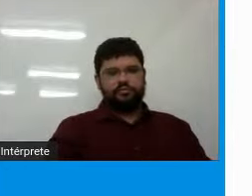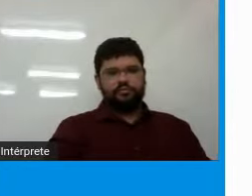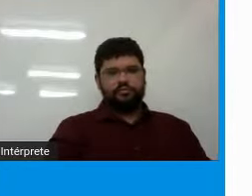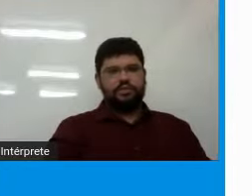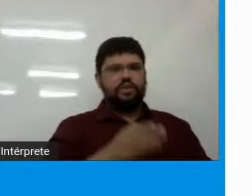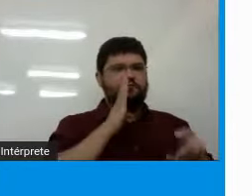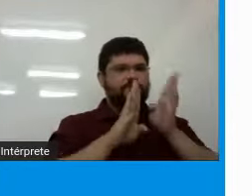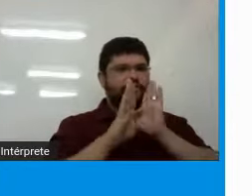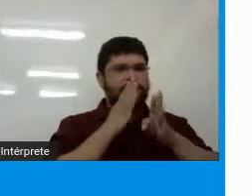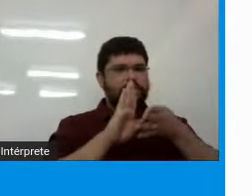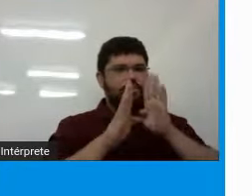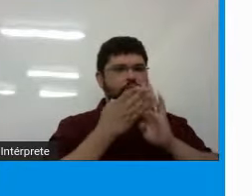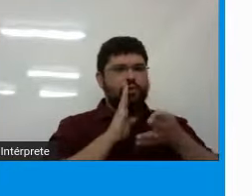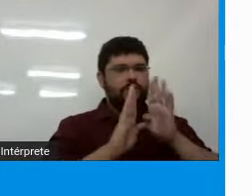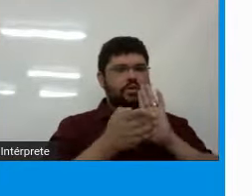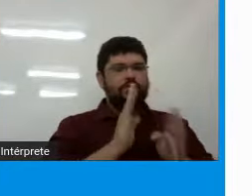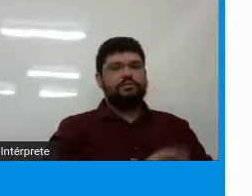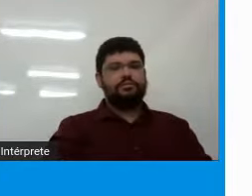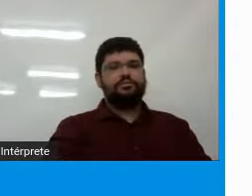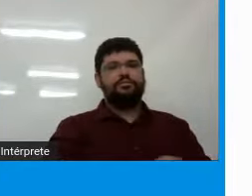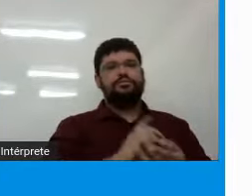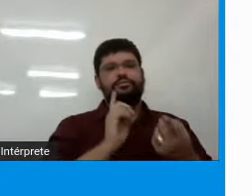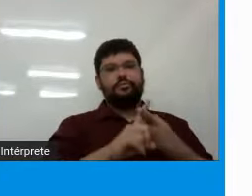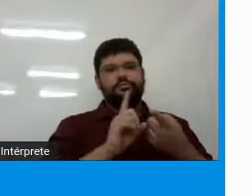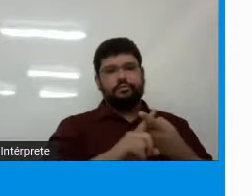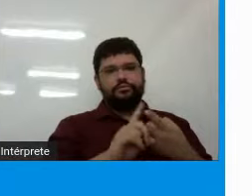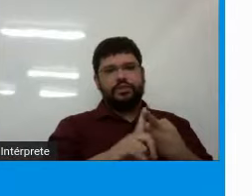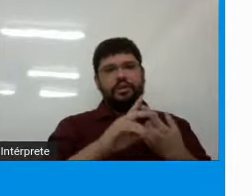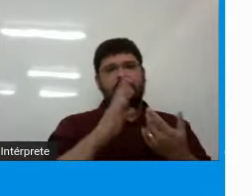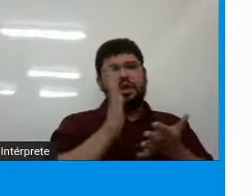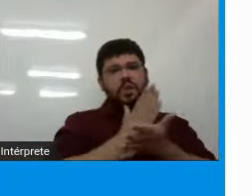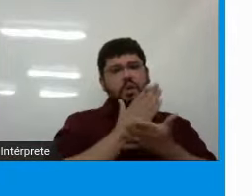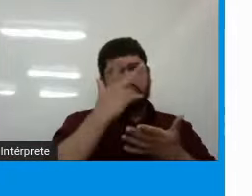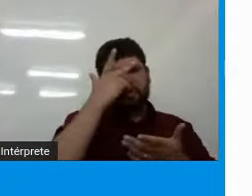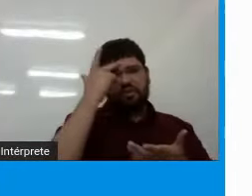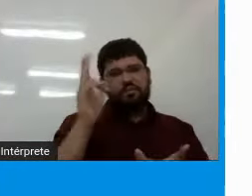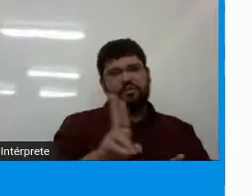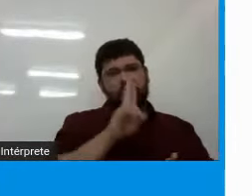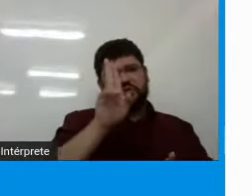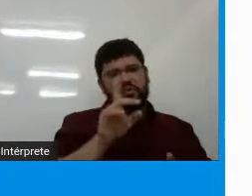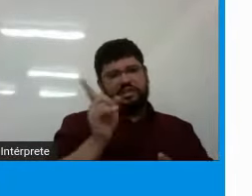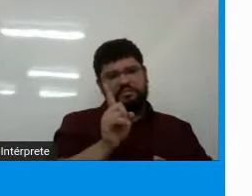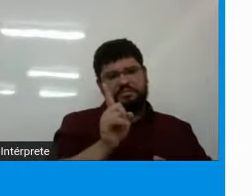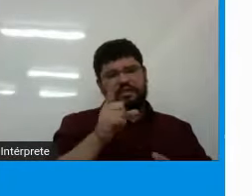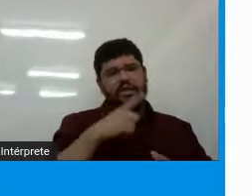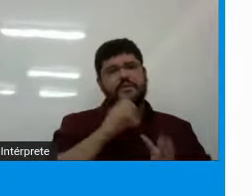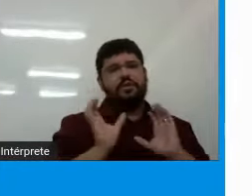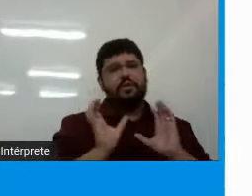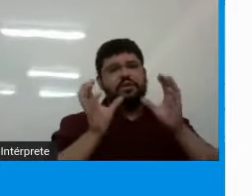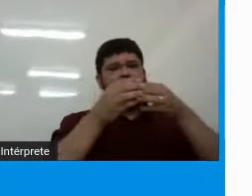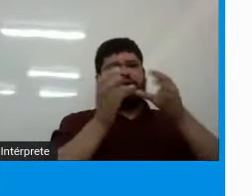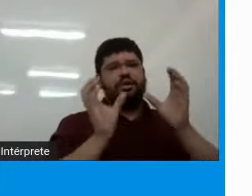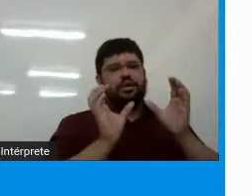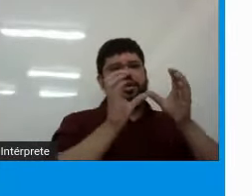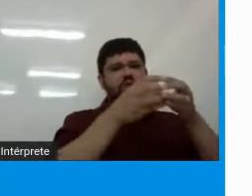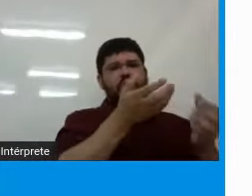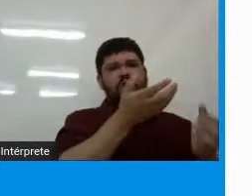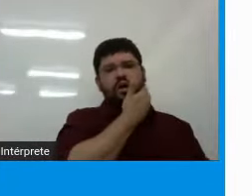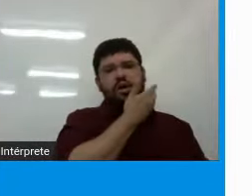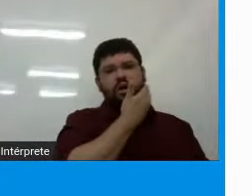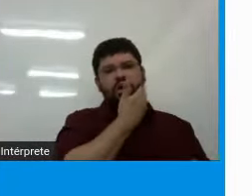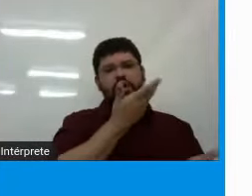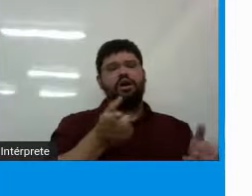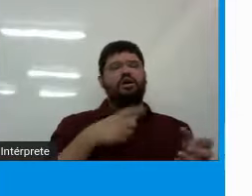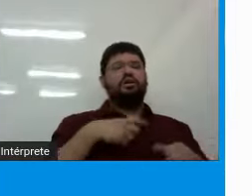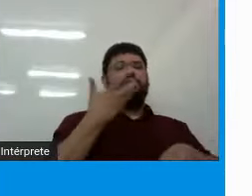O Facebook é uma ferramenta que, apesar de estar caindo em desuso, você pode criar grupos de discussão lá dentro, você pode criar uma página da disciplina,